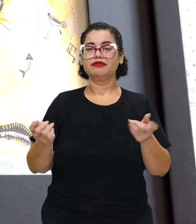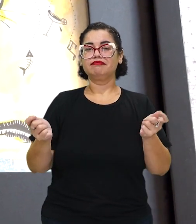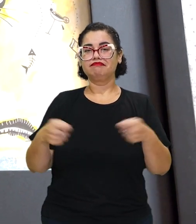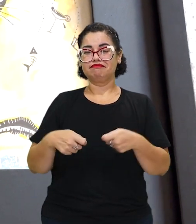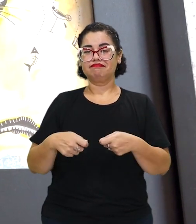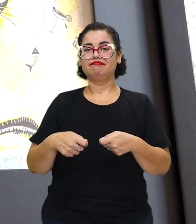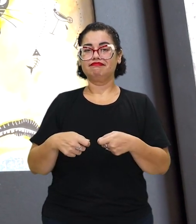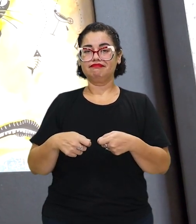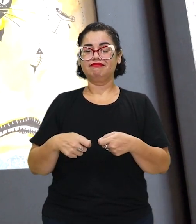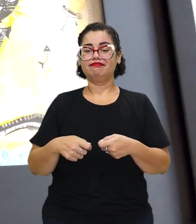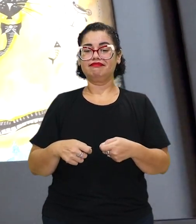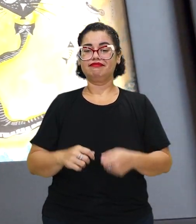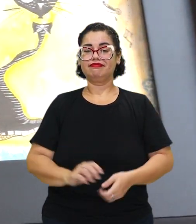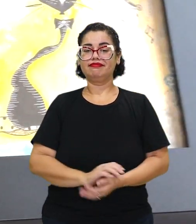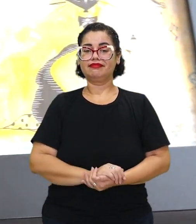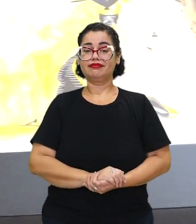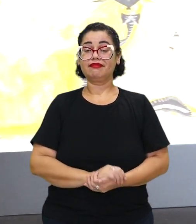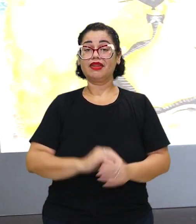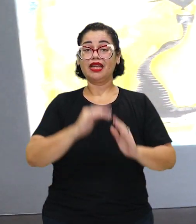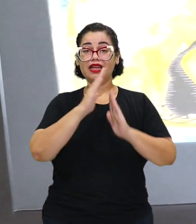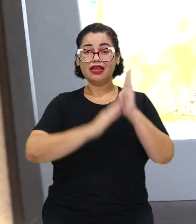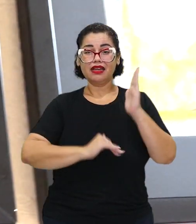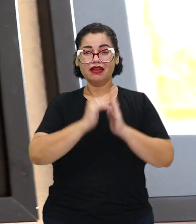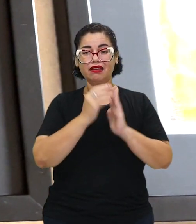ficaram algumas.